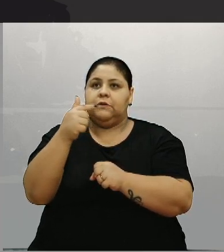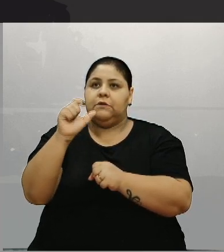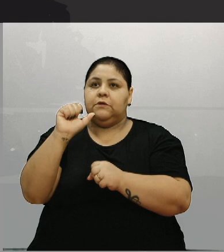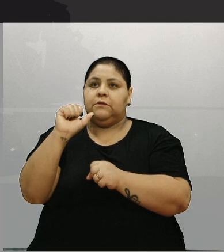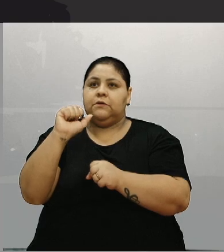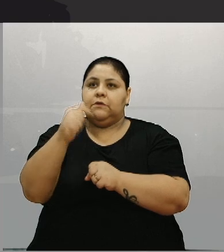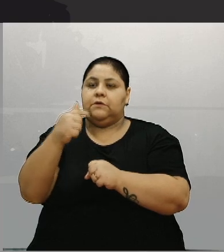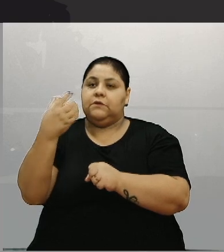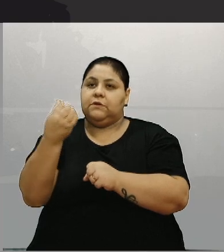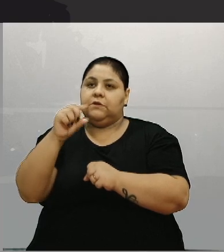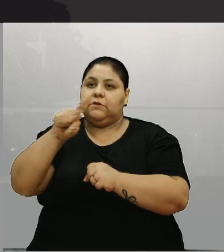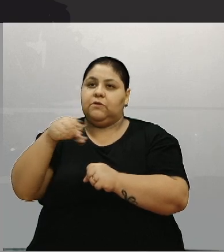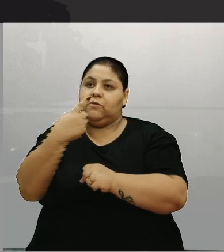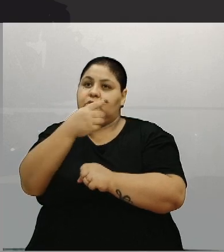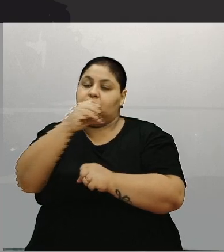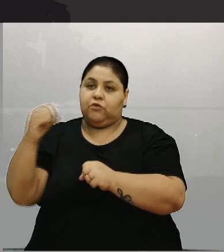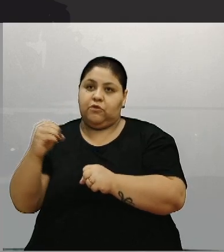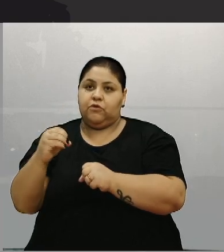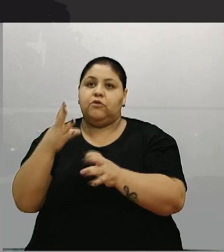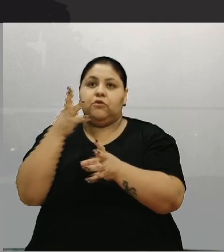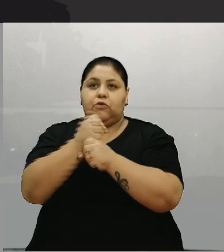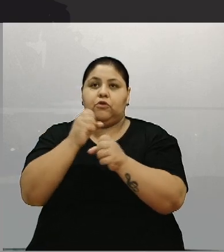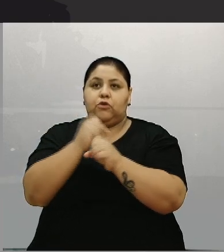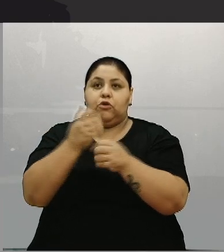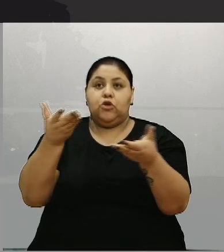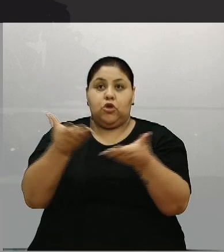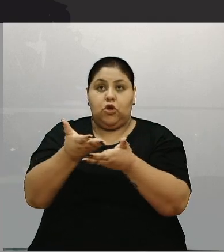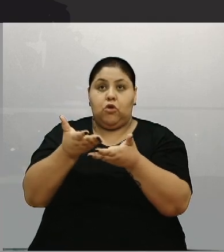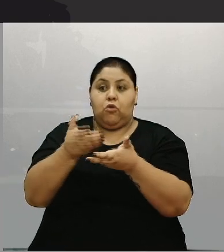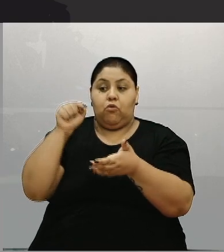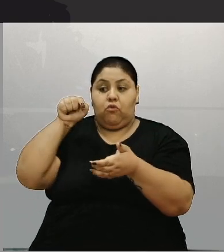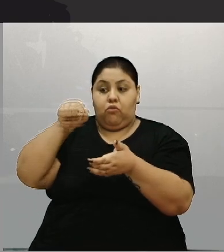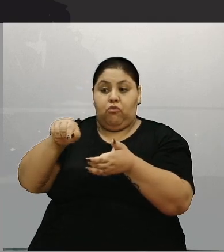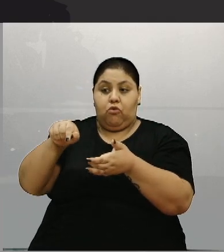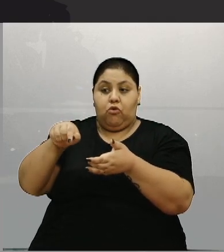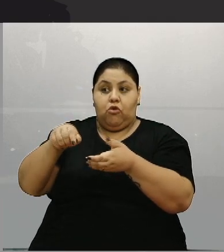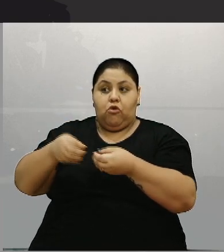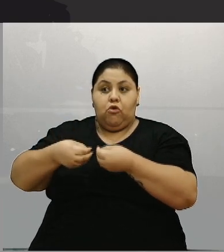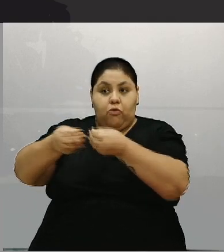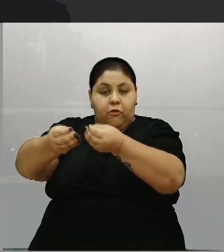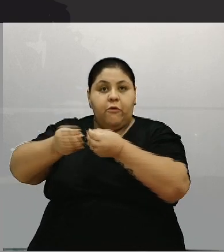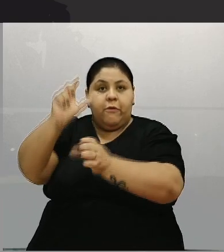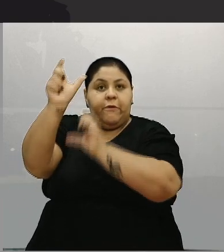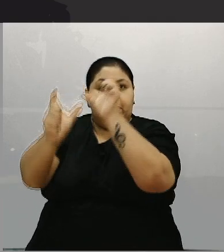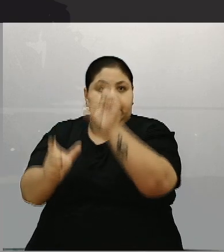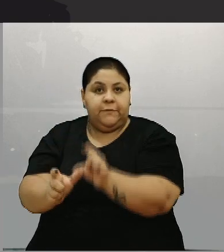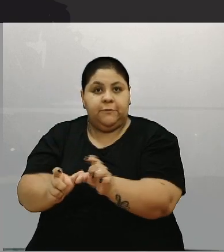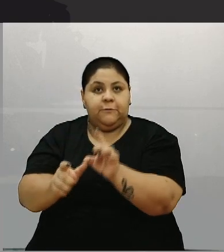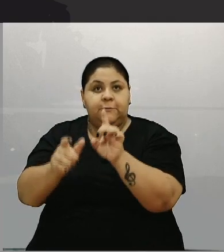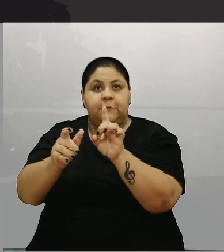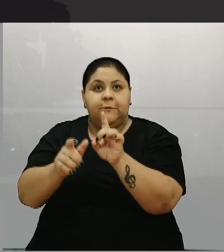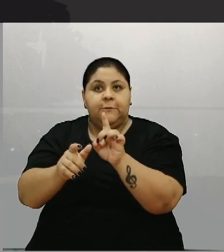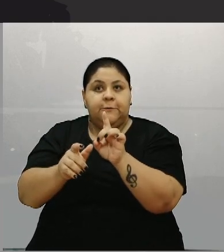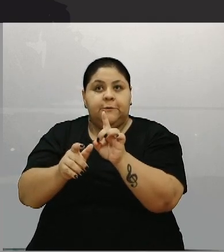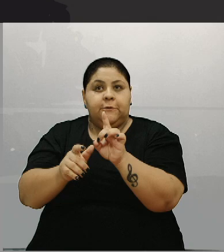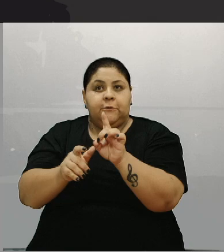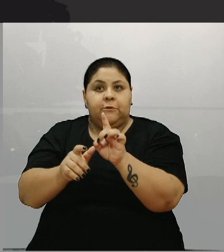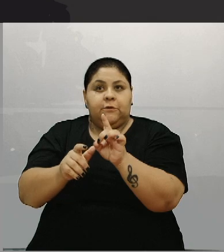R$80.776,10 de lucro, valores esses que vão ser destinados às pessoas que são vítimas das enchentes, às pessoas que de fato